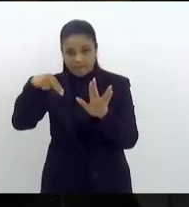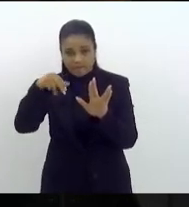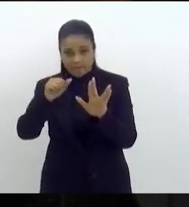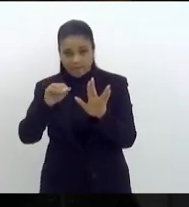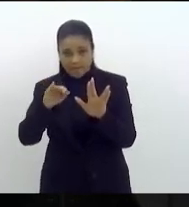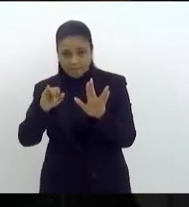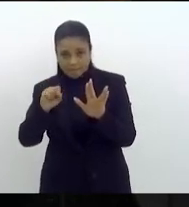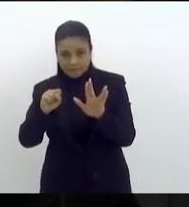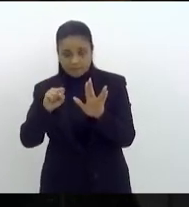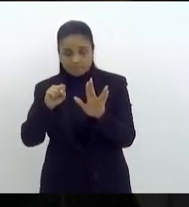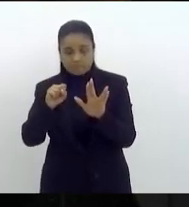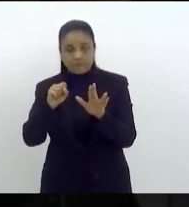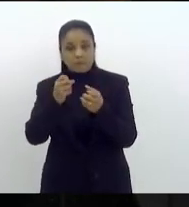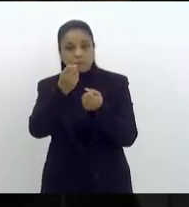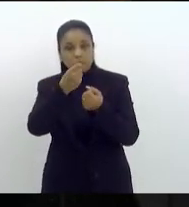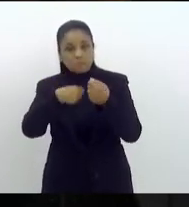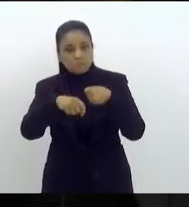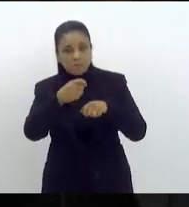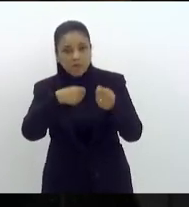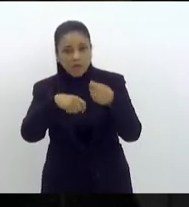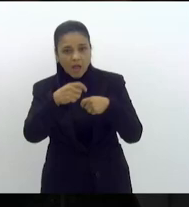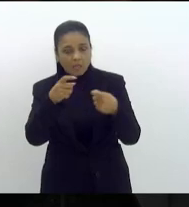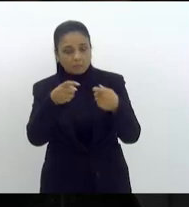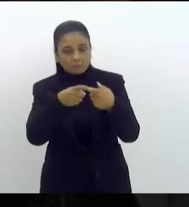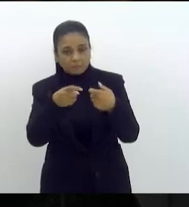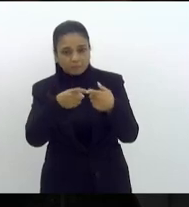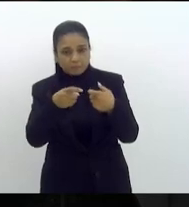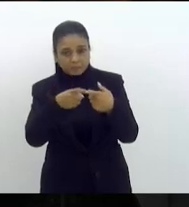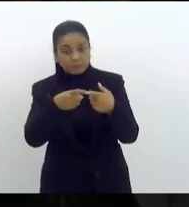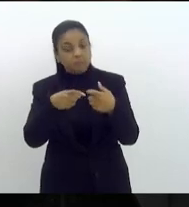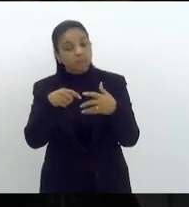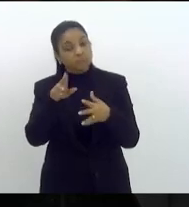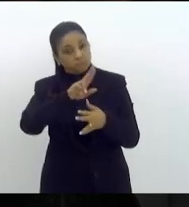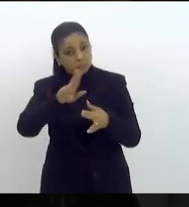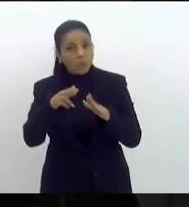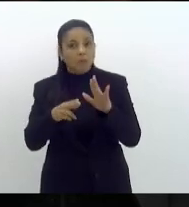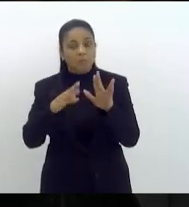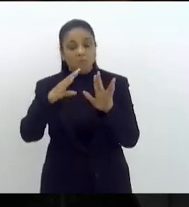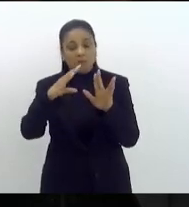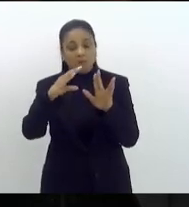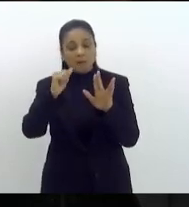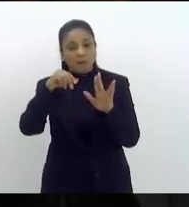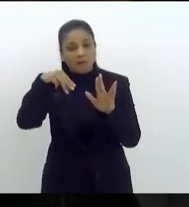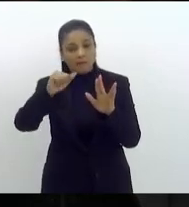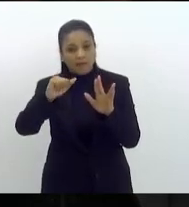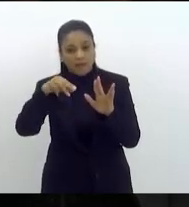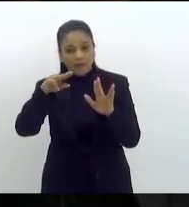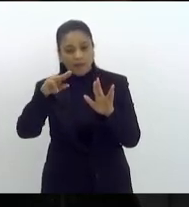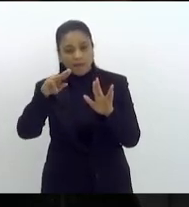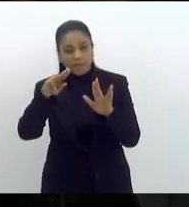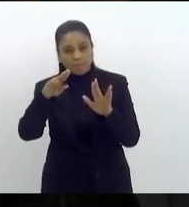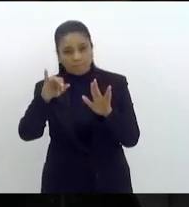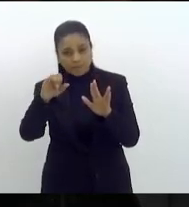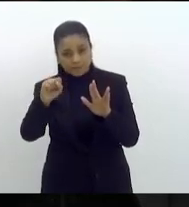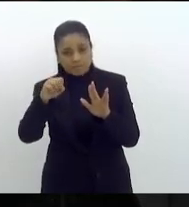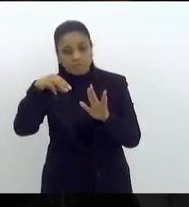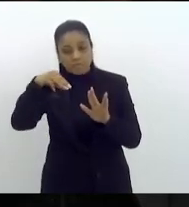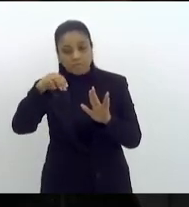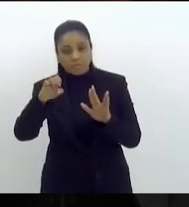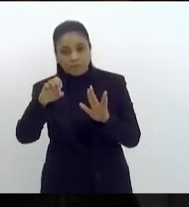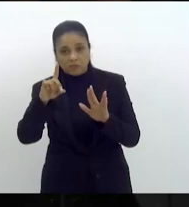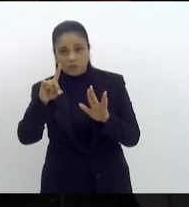medicinal de cannabis medicinal e tem o